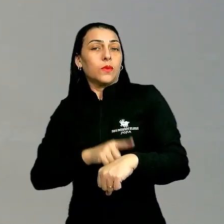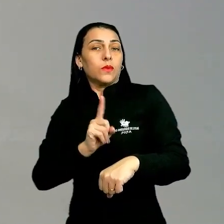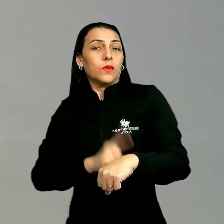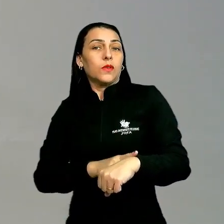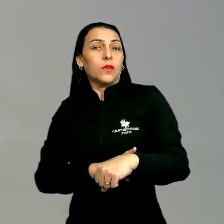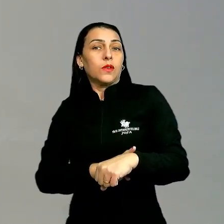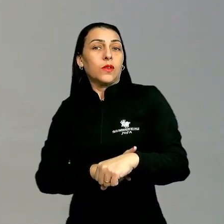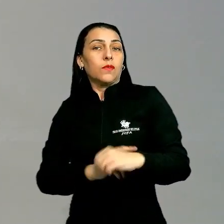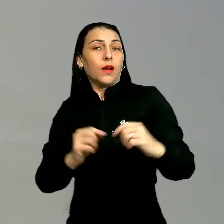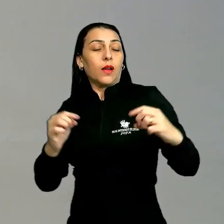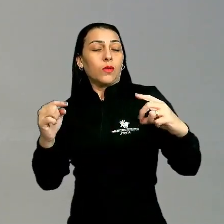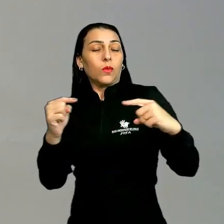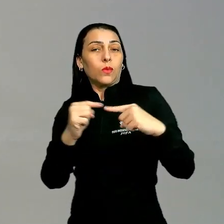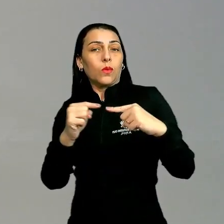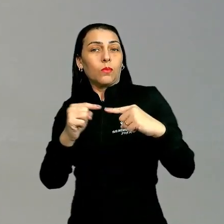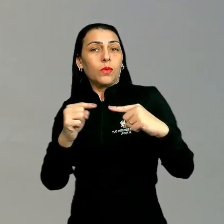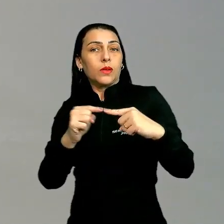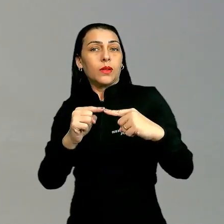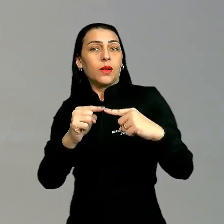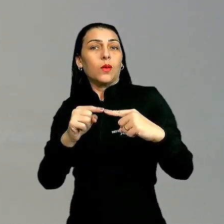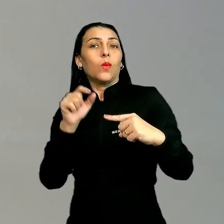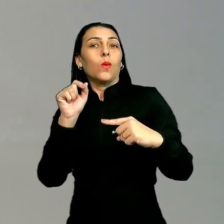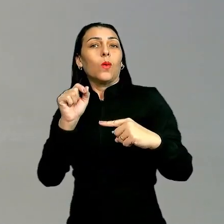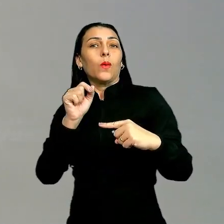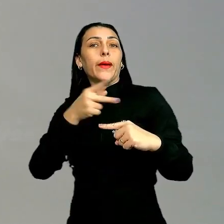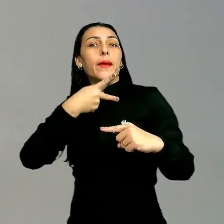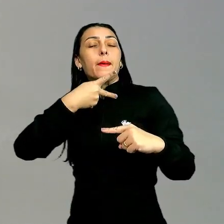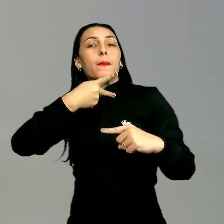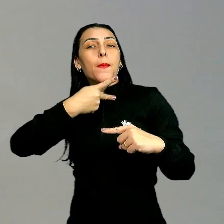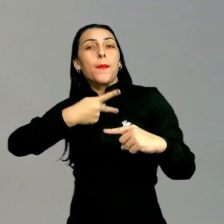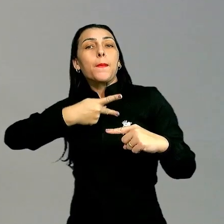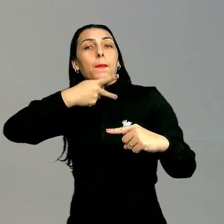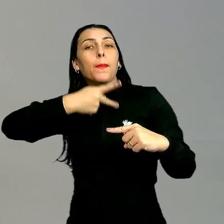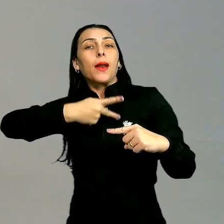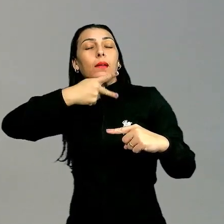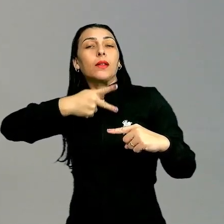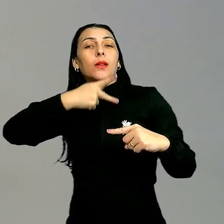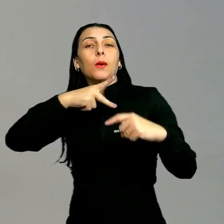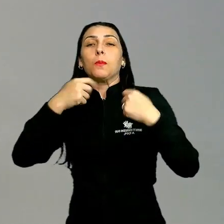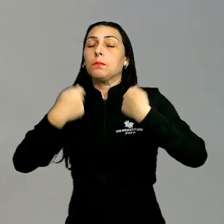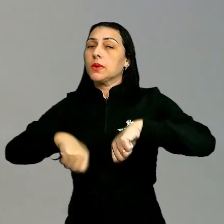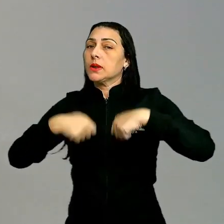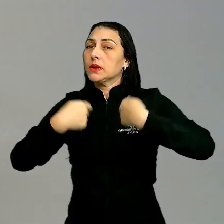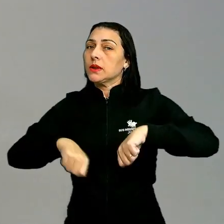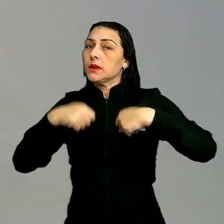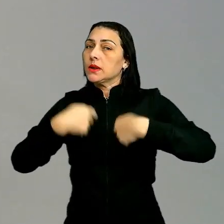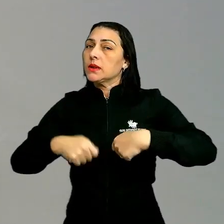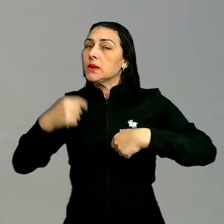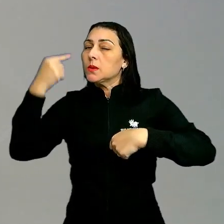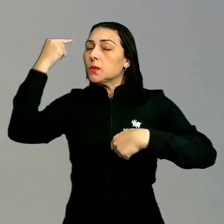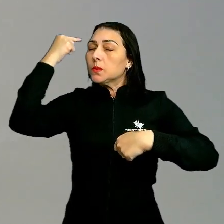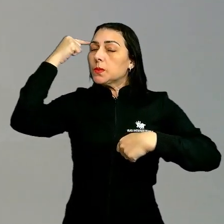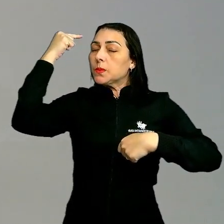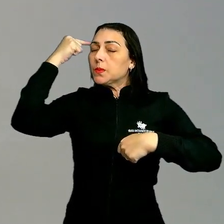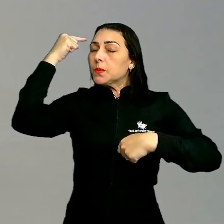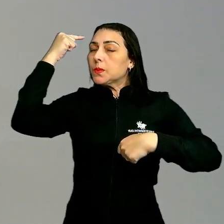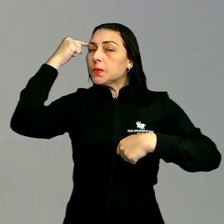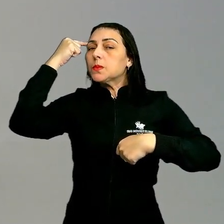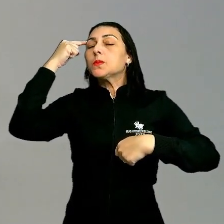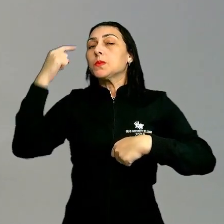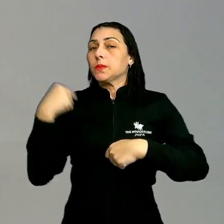concordar um pouquinho com Platão. Então, nós precisamos processar na razão, nós precisamos processar a nossa